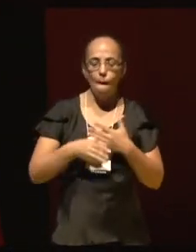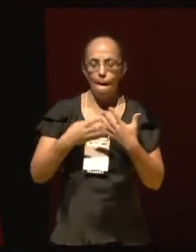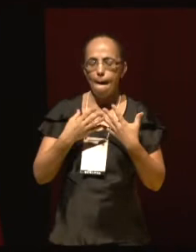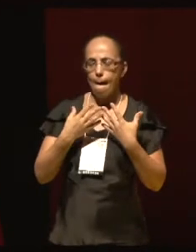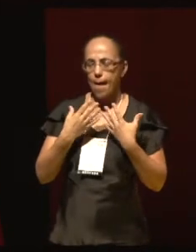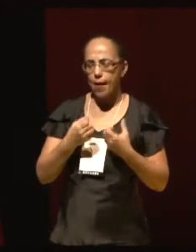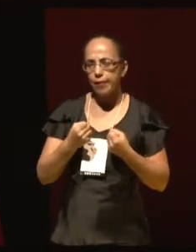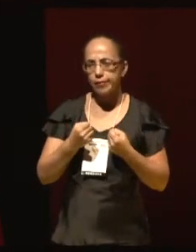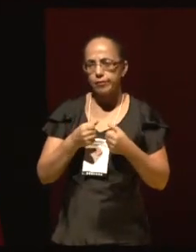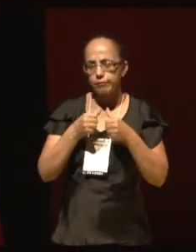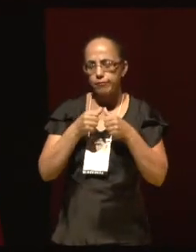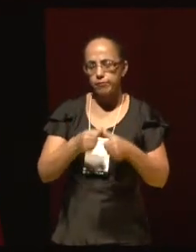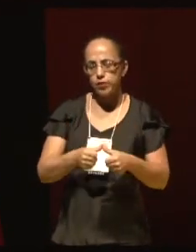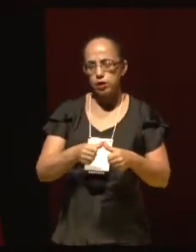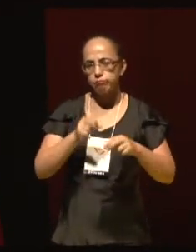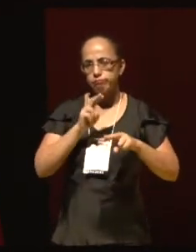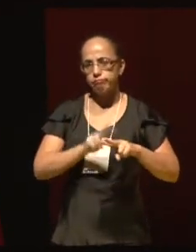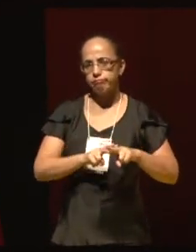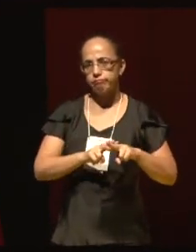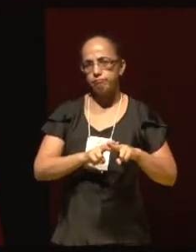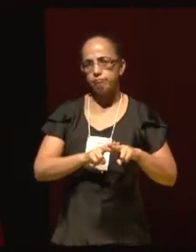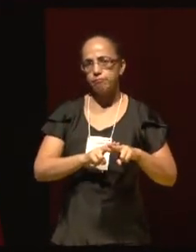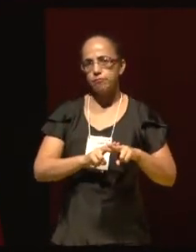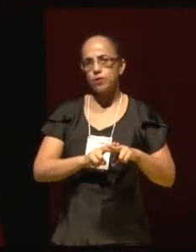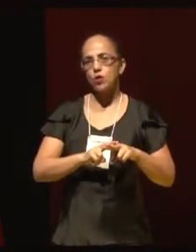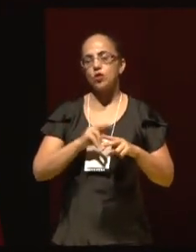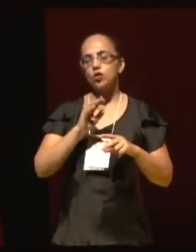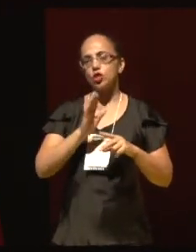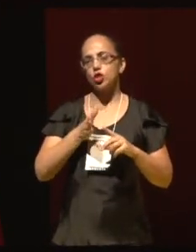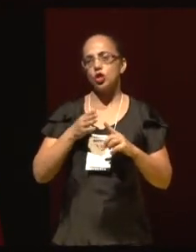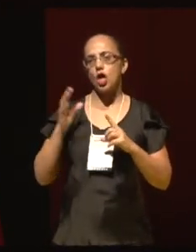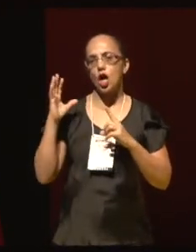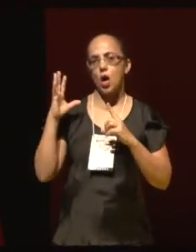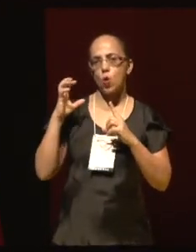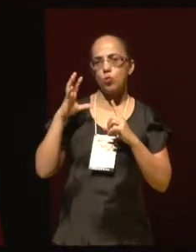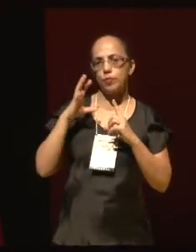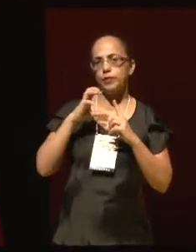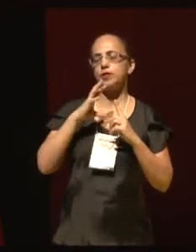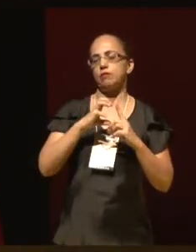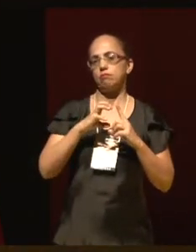fixou um processo obsessivo.